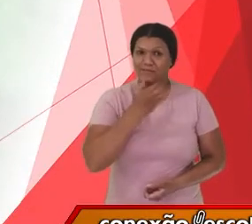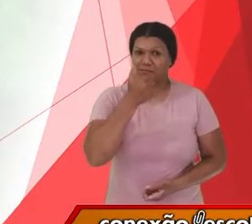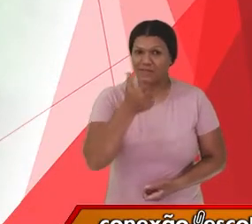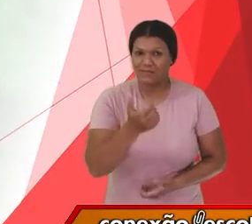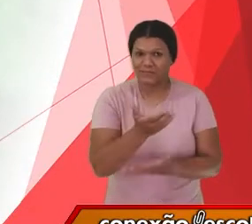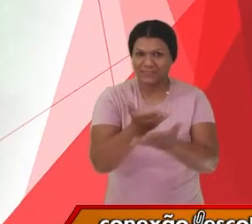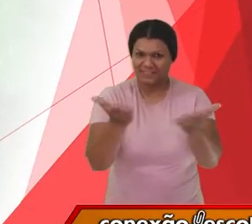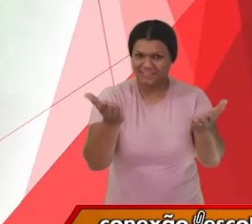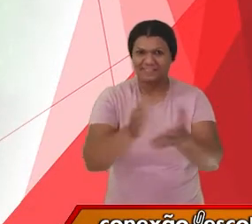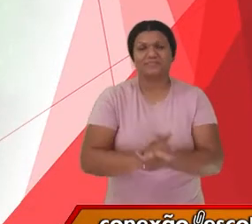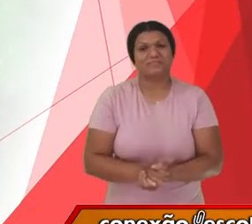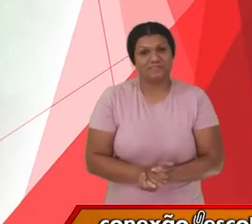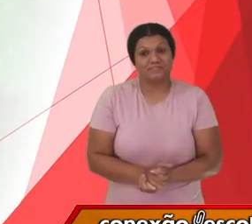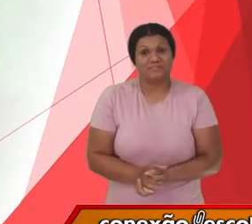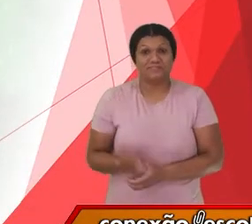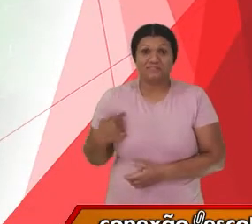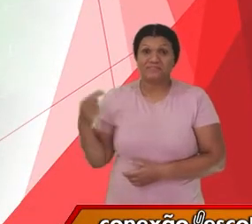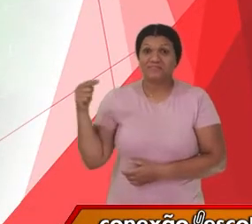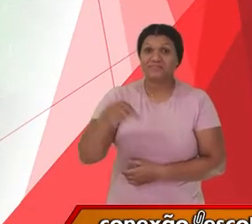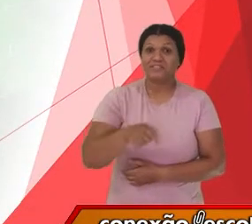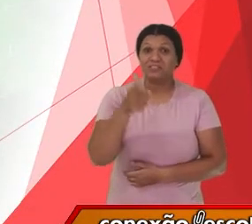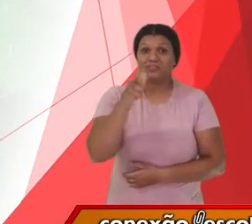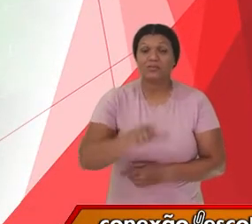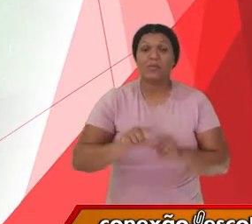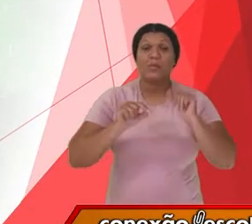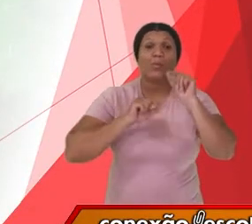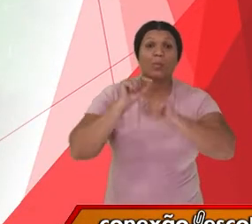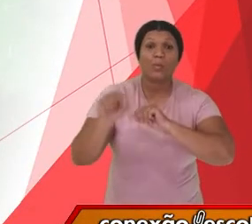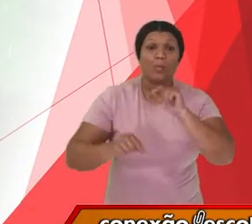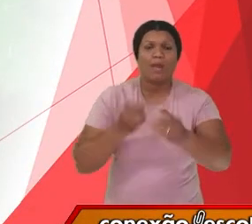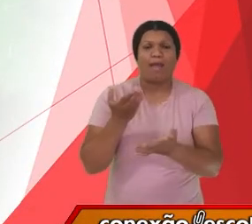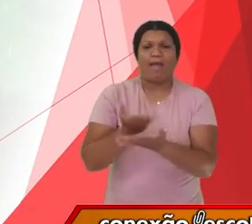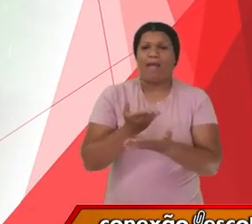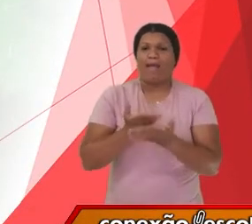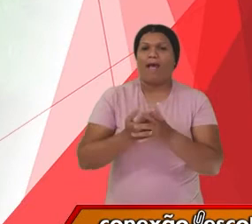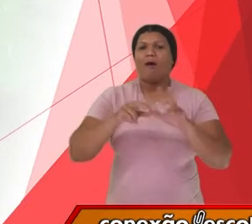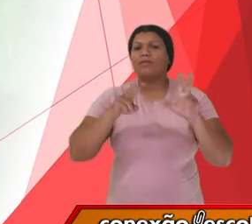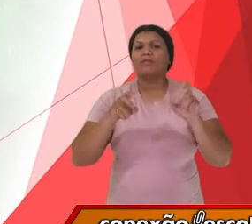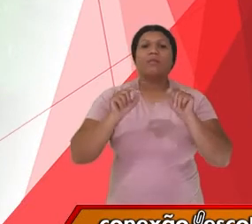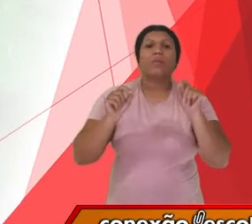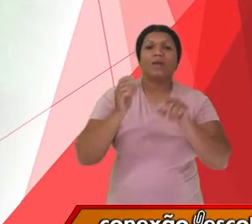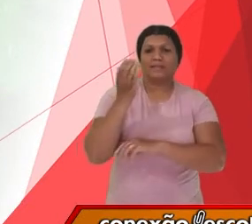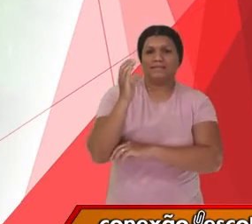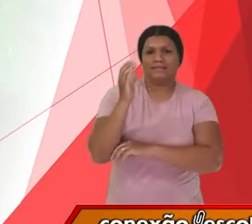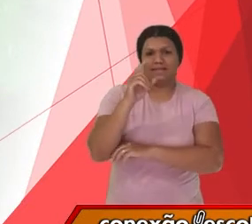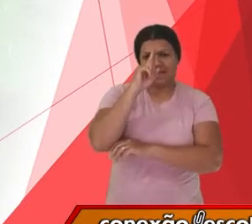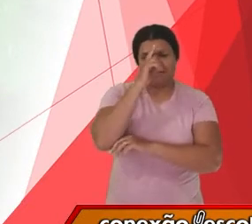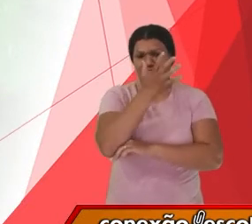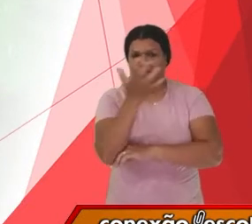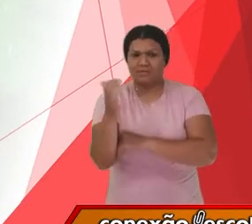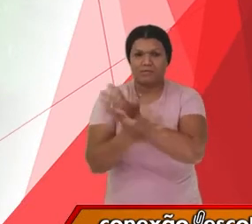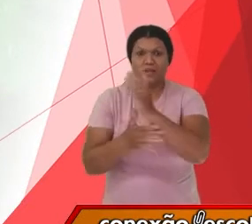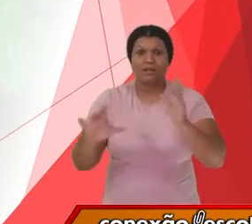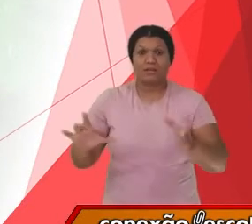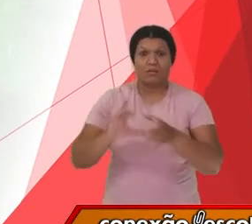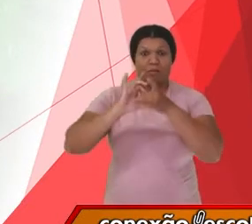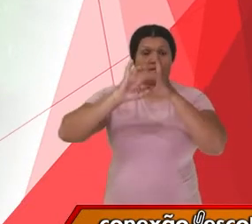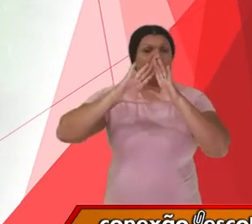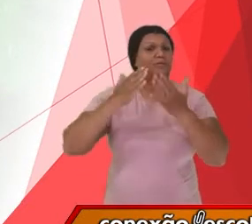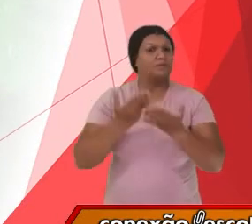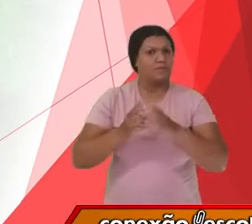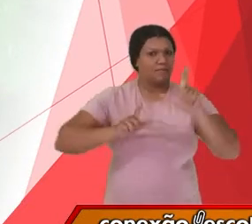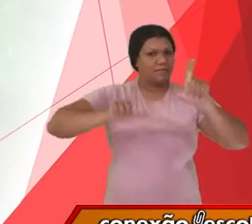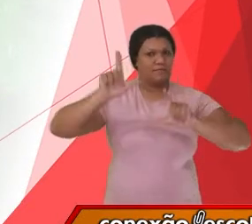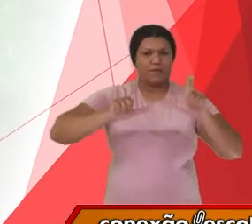tudo bem com você? Estamos aqui para mais uma aula de Ciências da Natureza do Conexão Escola TV.